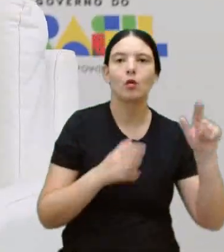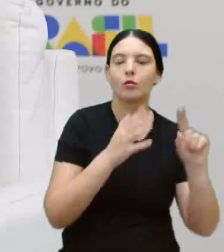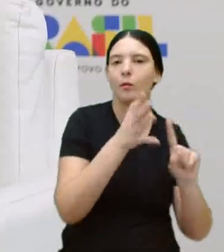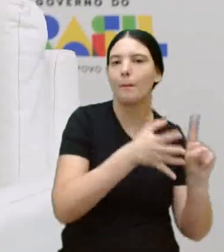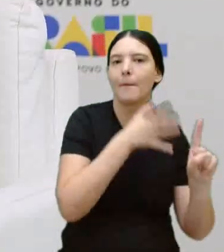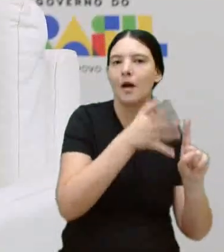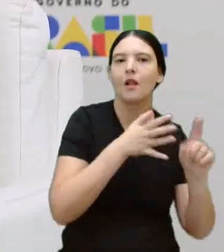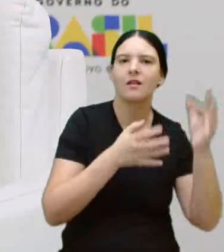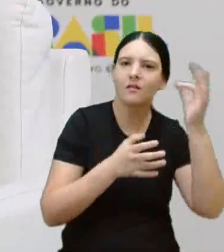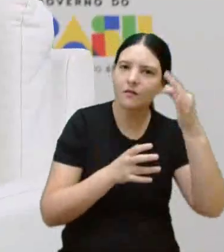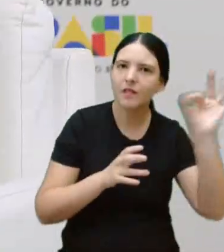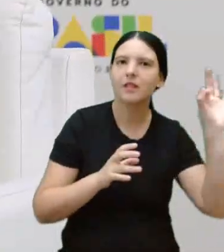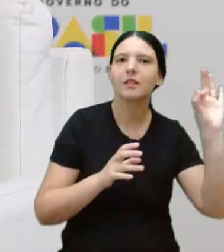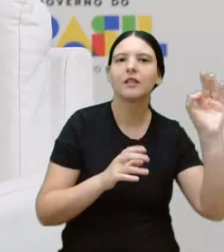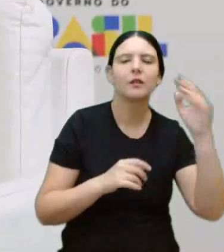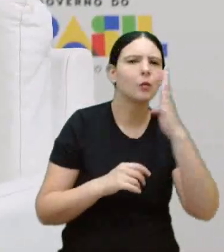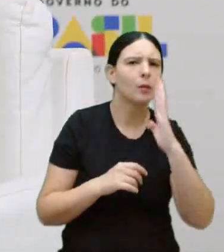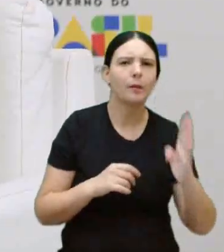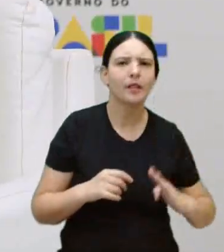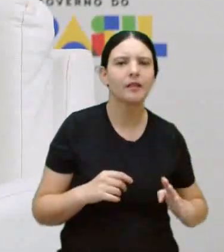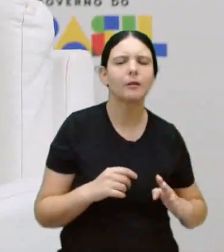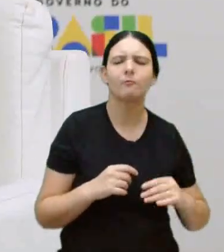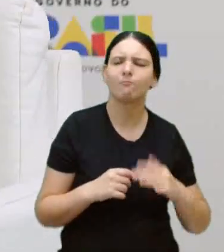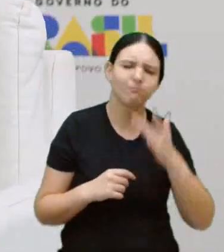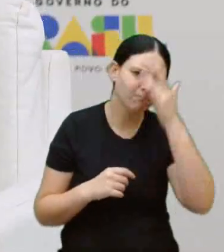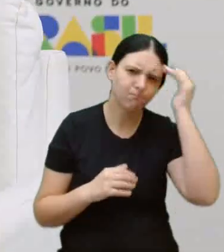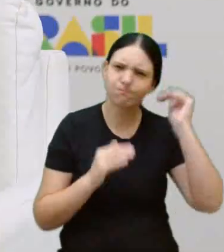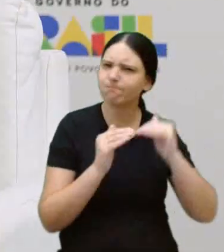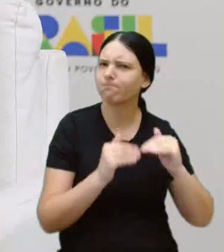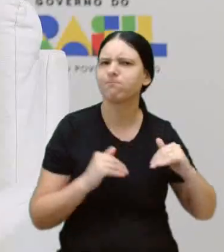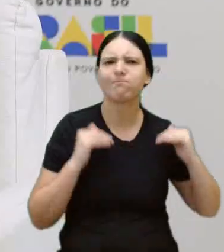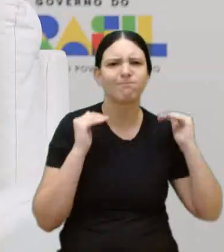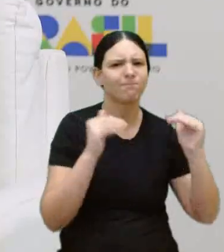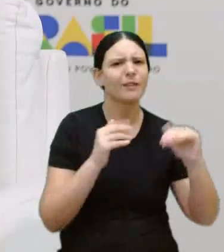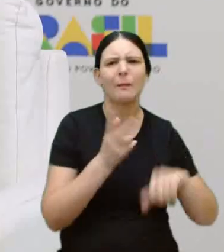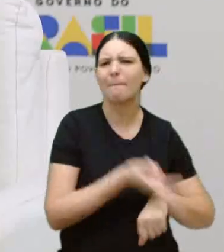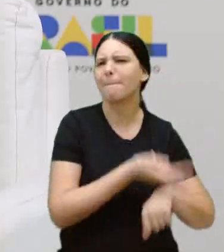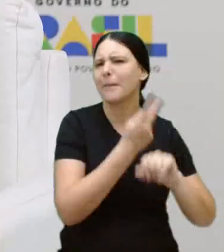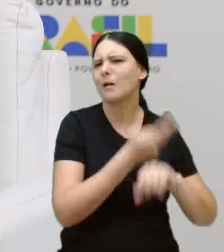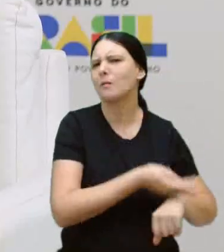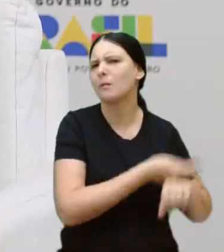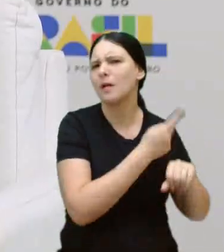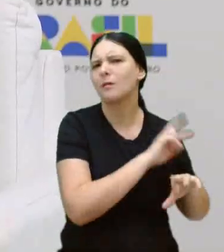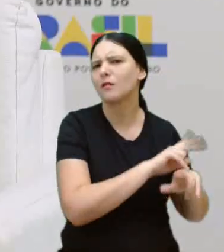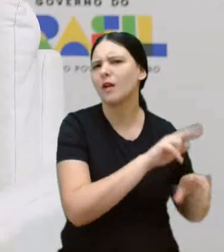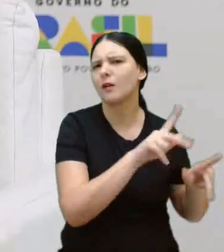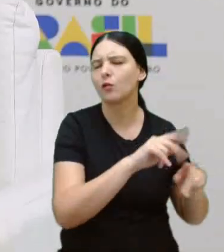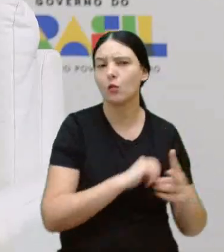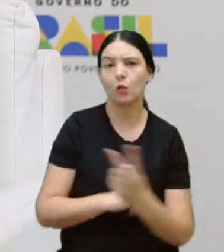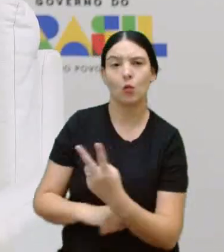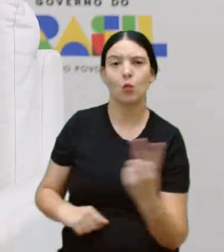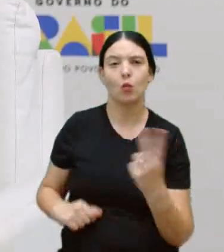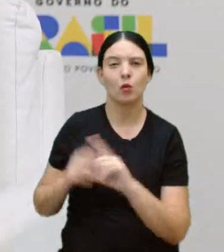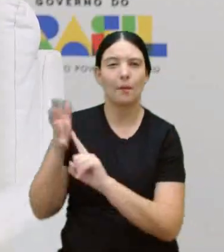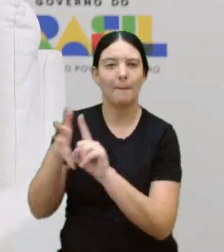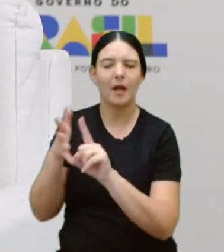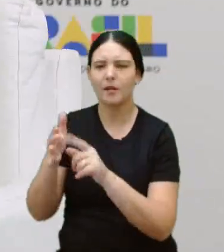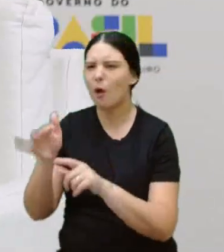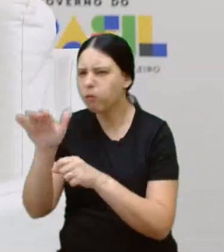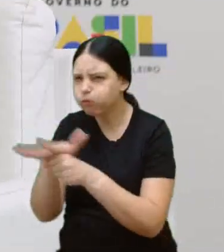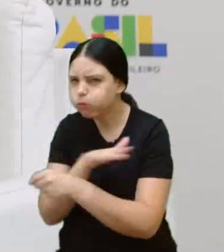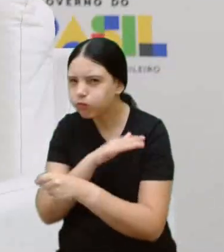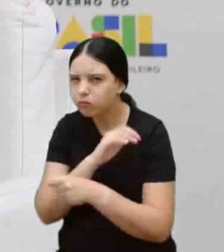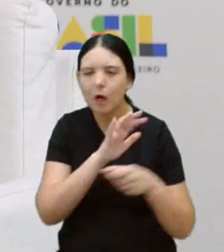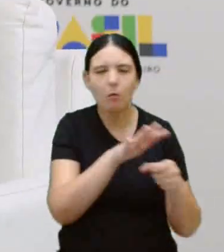Brasil, que ele é uma pessoa fora de série e que já ganhou muitos prêmios. Os dois fazem palestras lotadas. Ao final